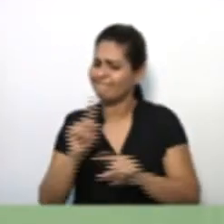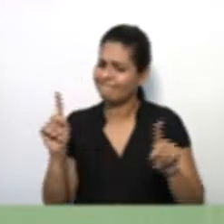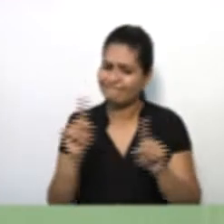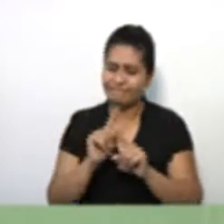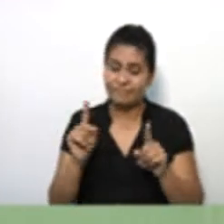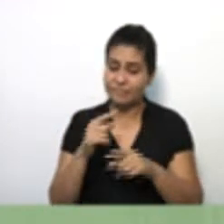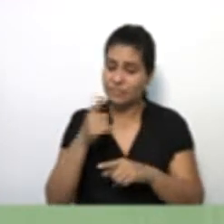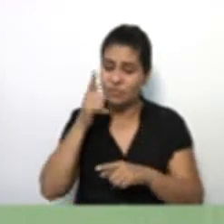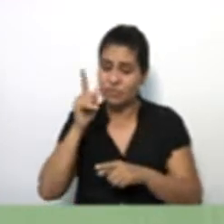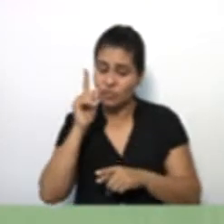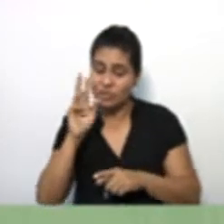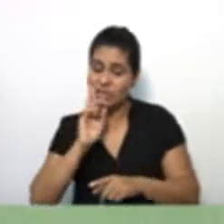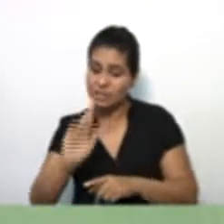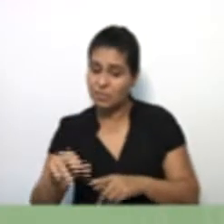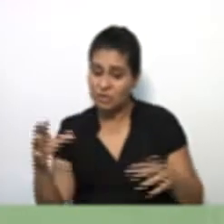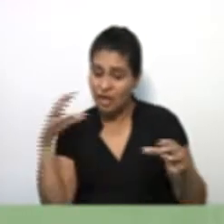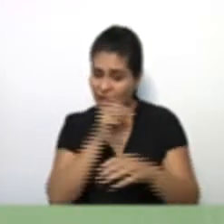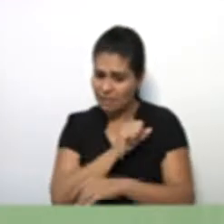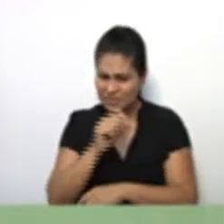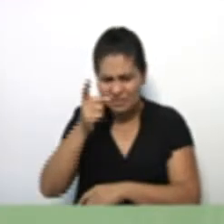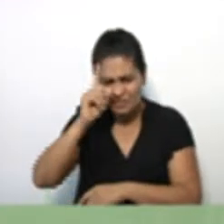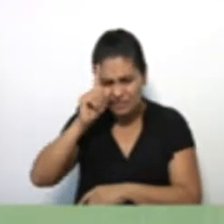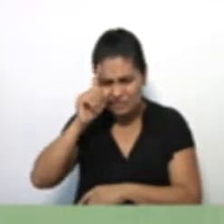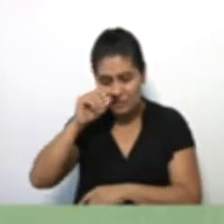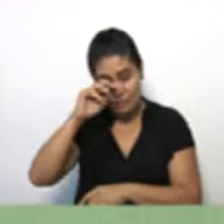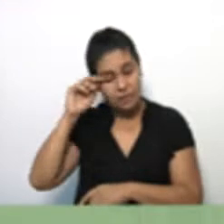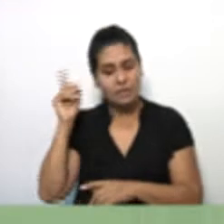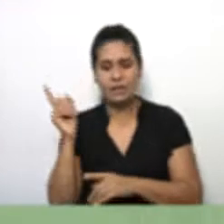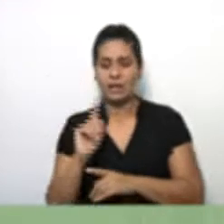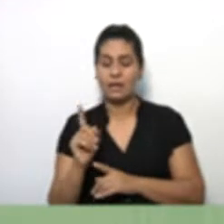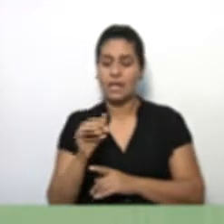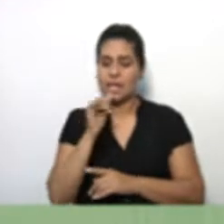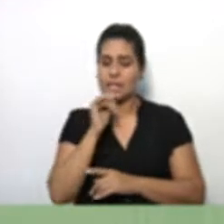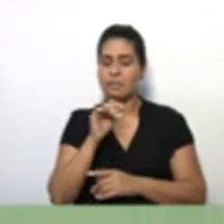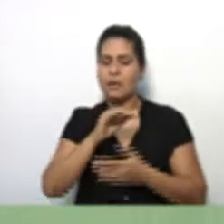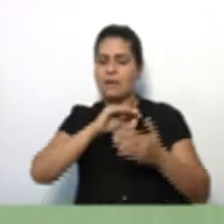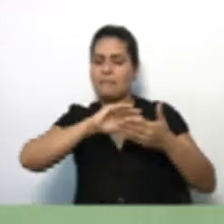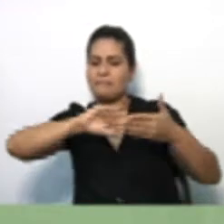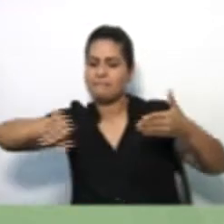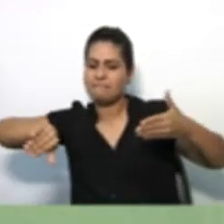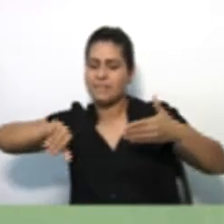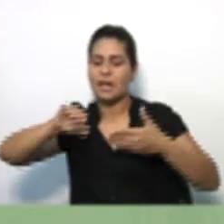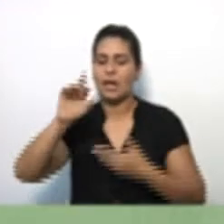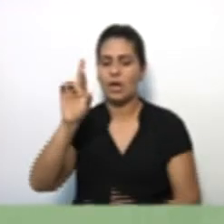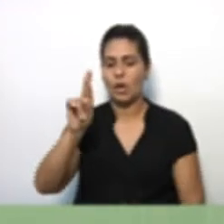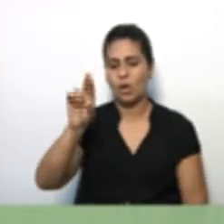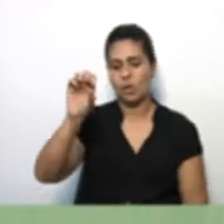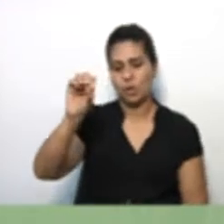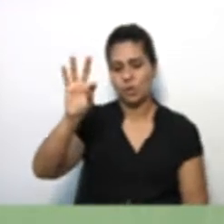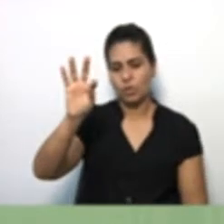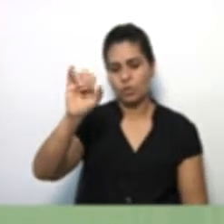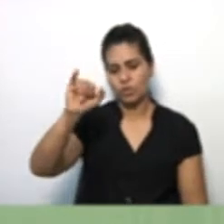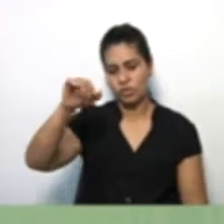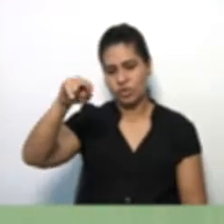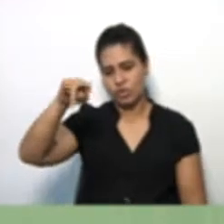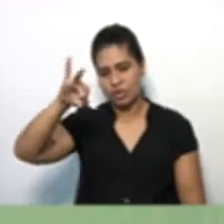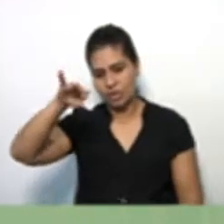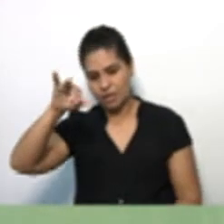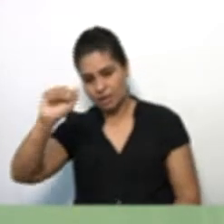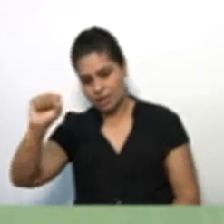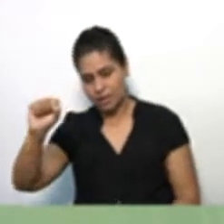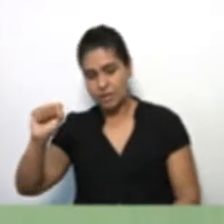gente. Conseguir resultados em ações rotineiras, não. Se eu tirasse essa palavra aqui, ó, e colocasse